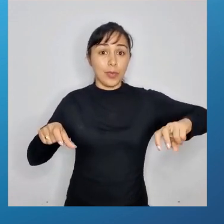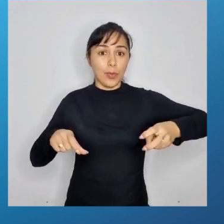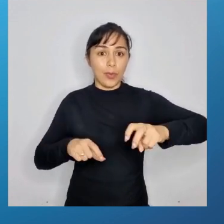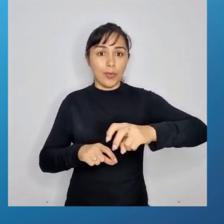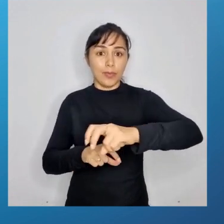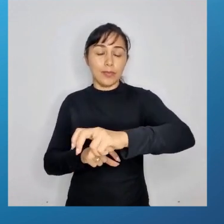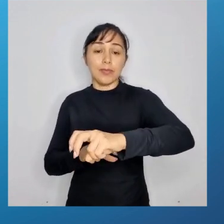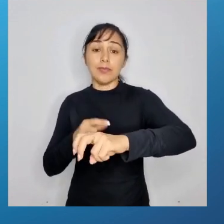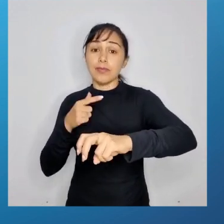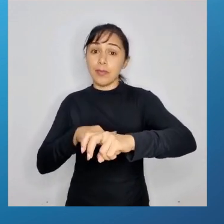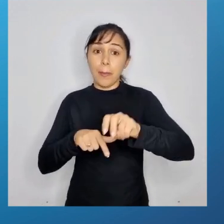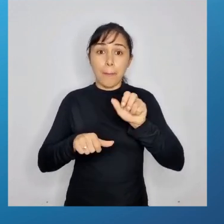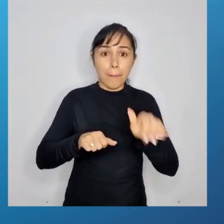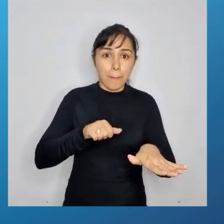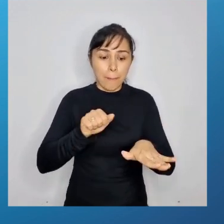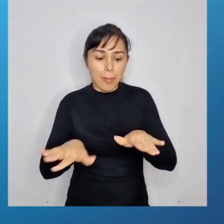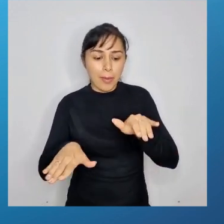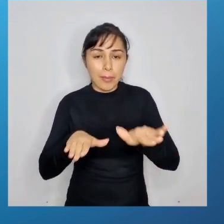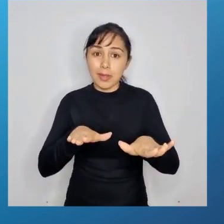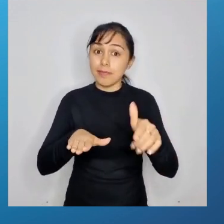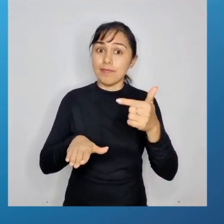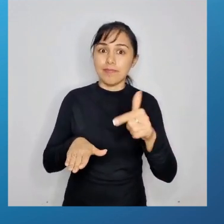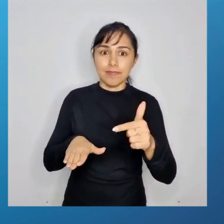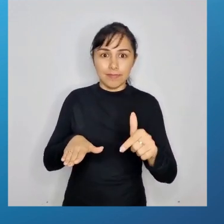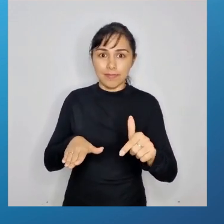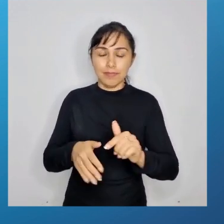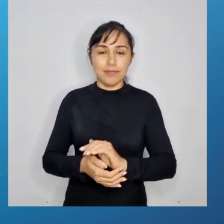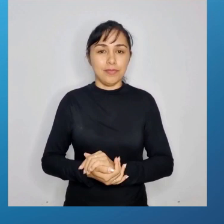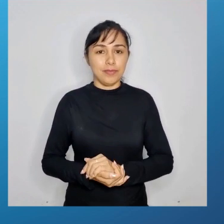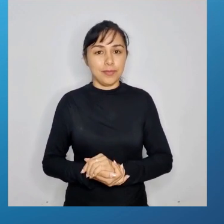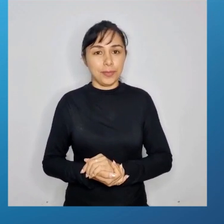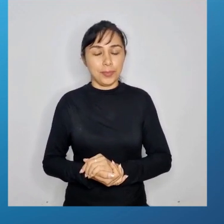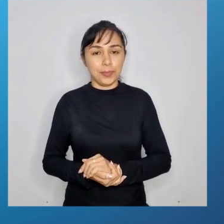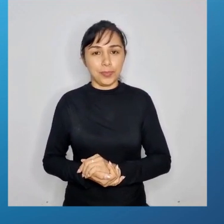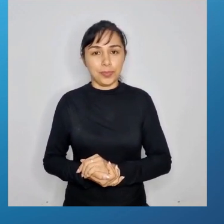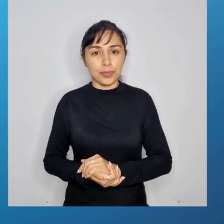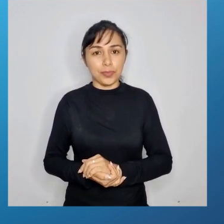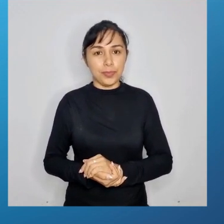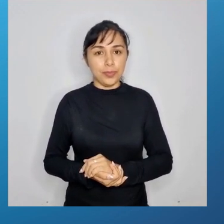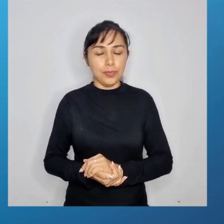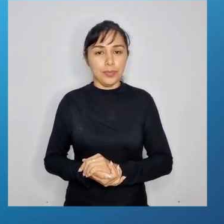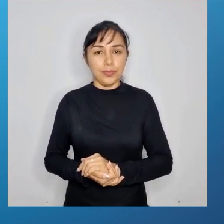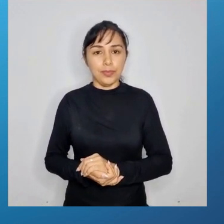animais não possuem patas e não possuem caudas, tá?